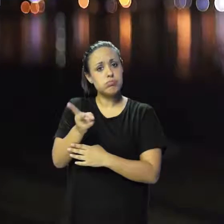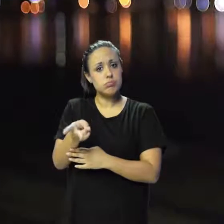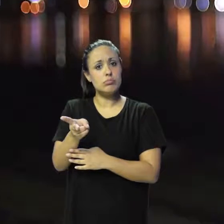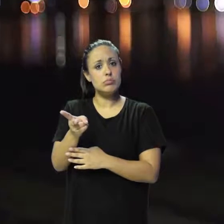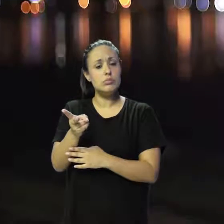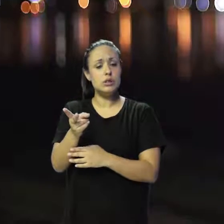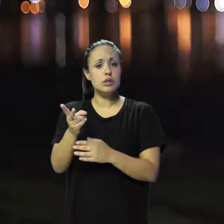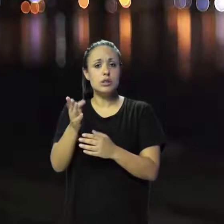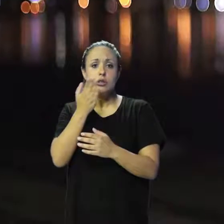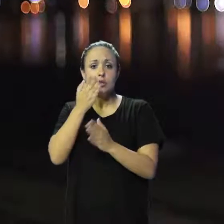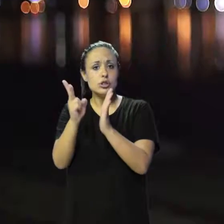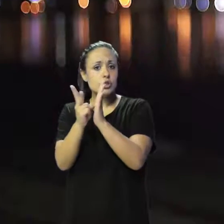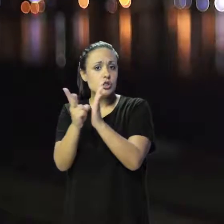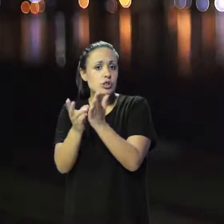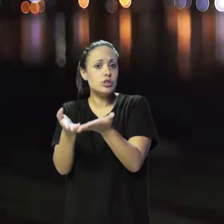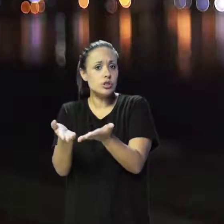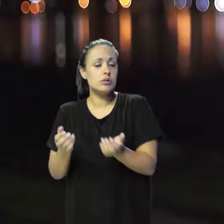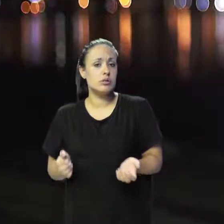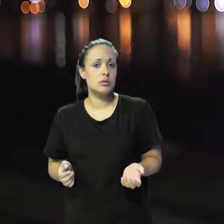né?